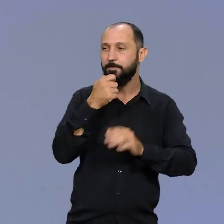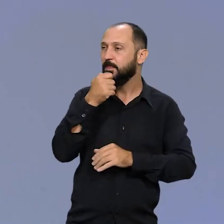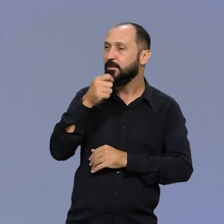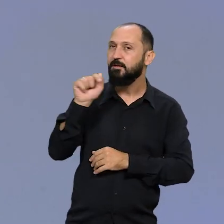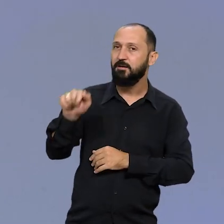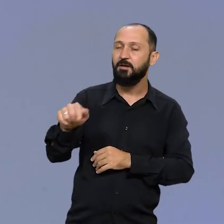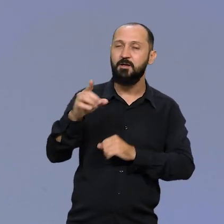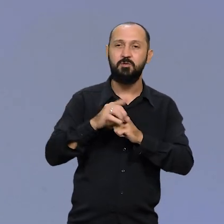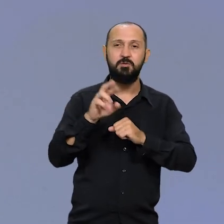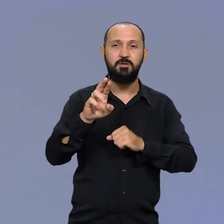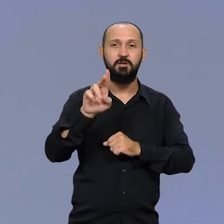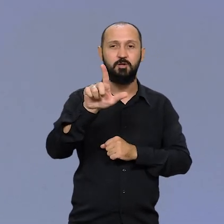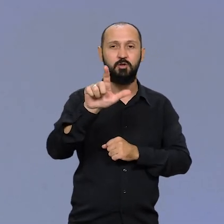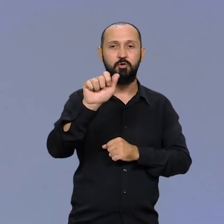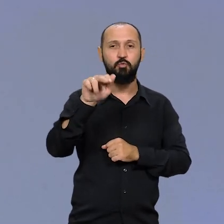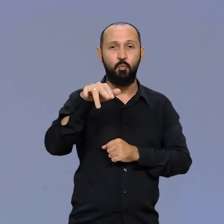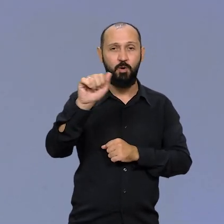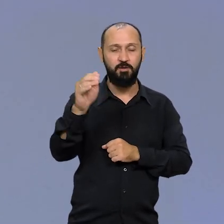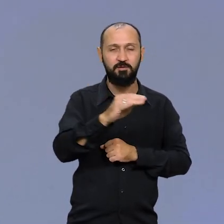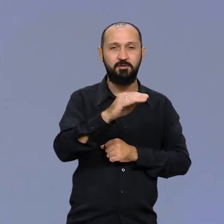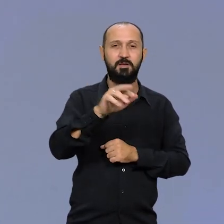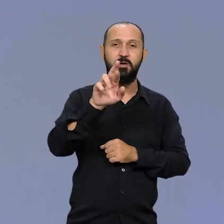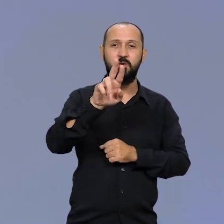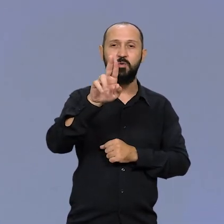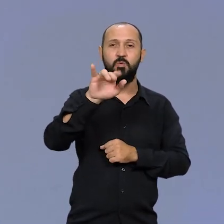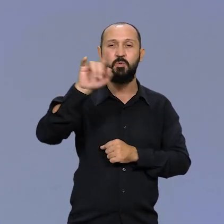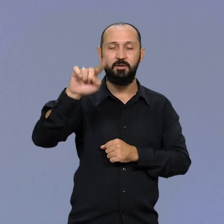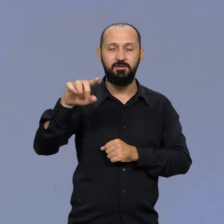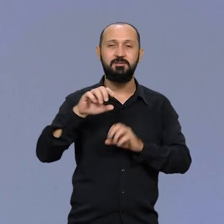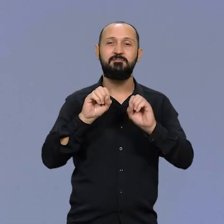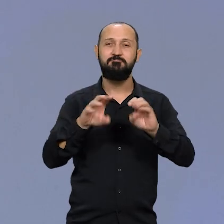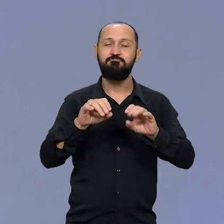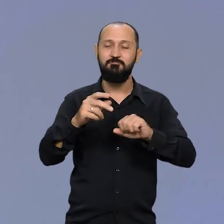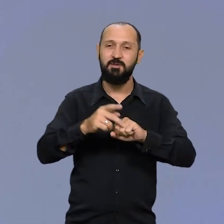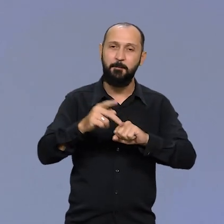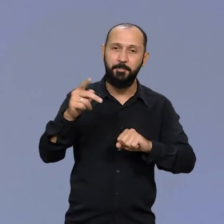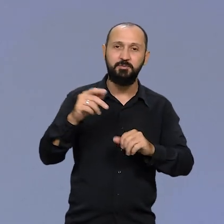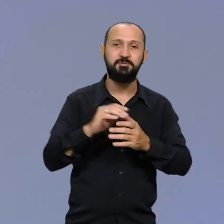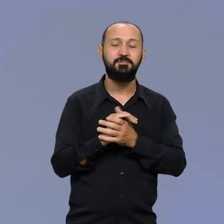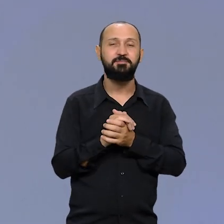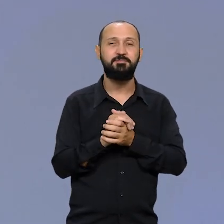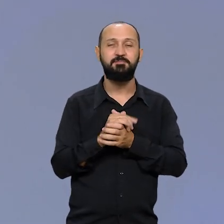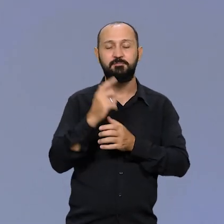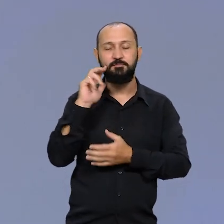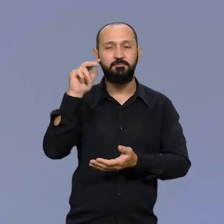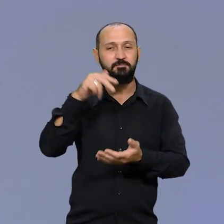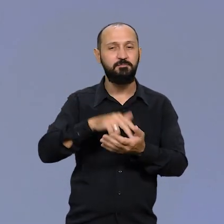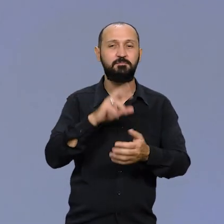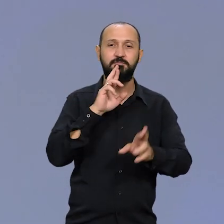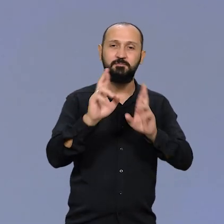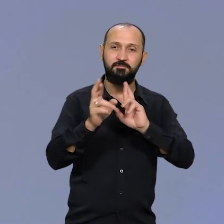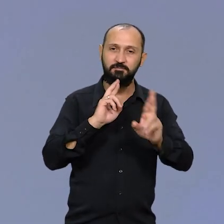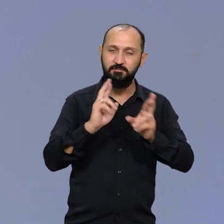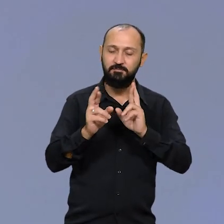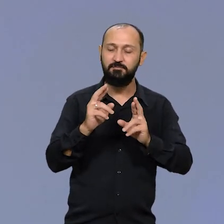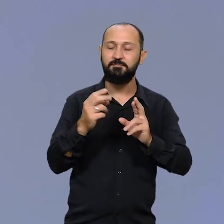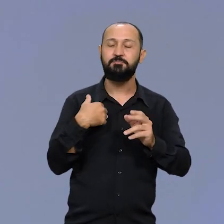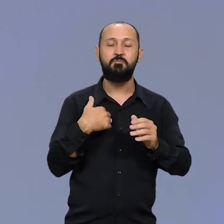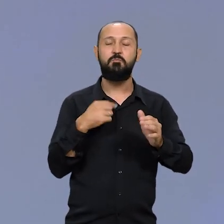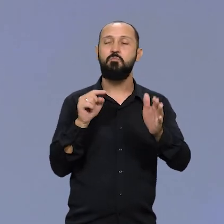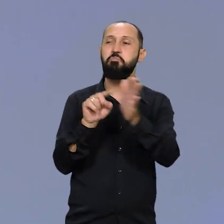insanidade. Bem, a gente vai fazer agora um breve intervalo e volta daqui a pouco para o segundo bloco do Ponto de Vista, respondendo dessa vez as perguntas